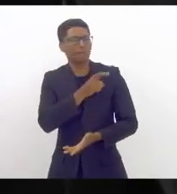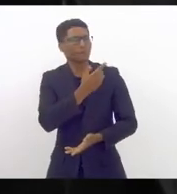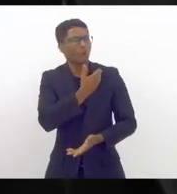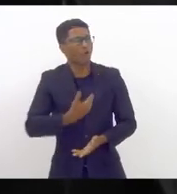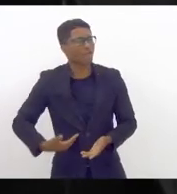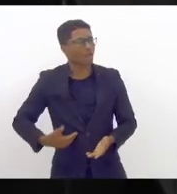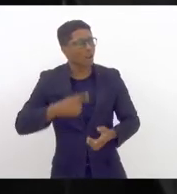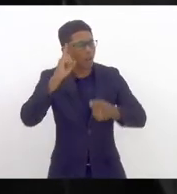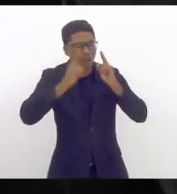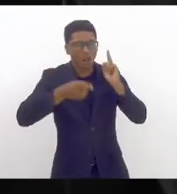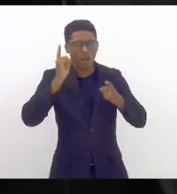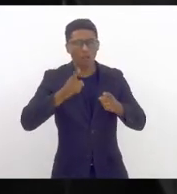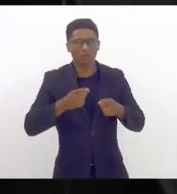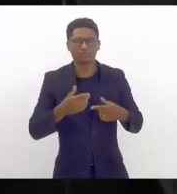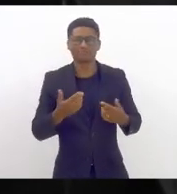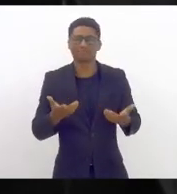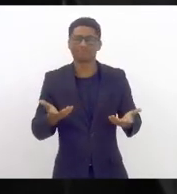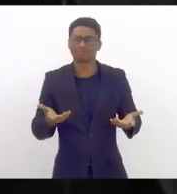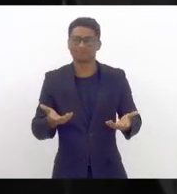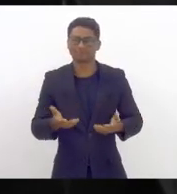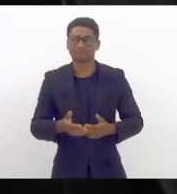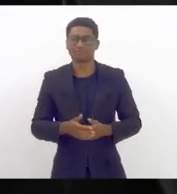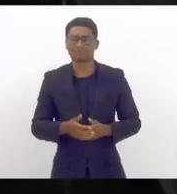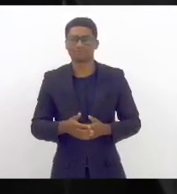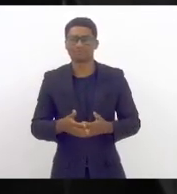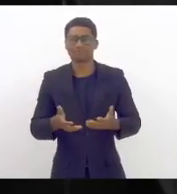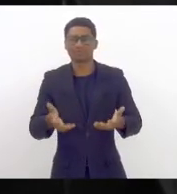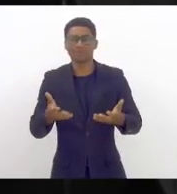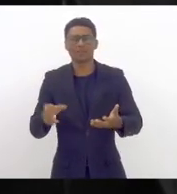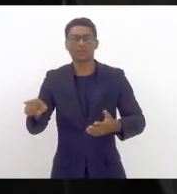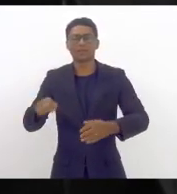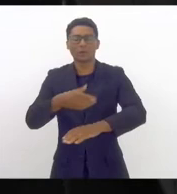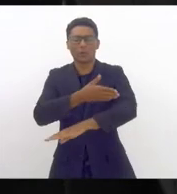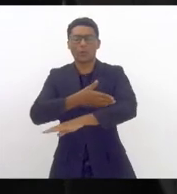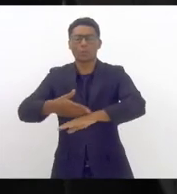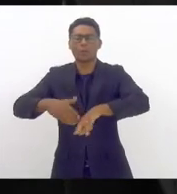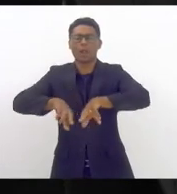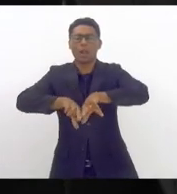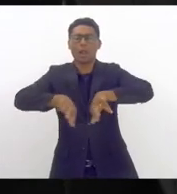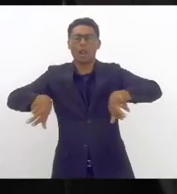desejo impor seus costumes